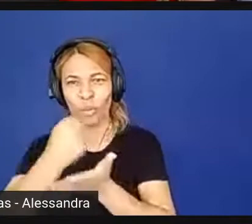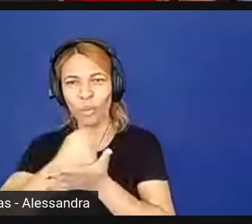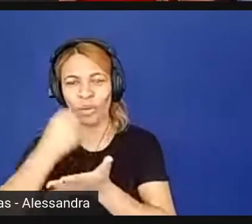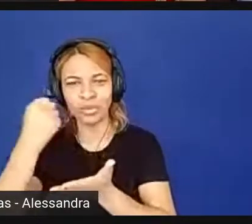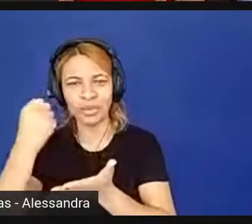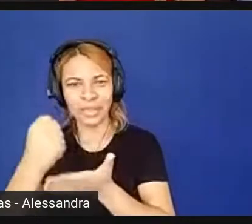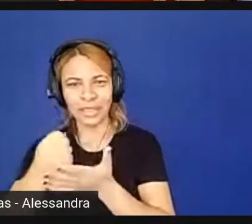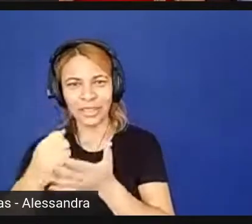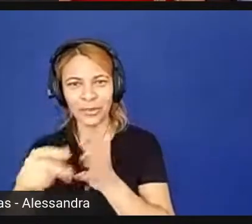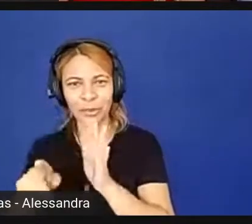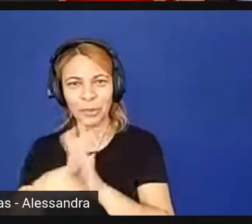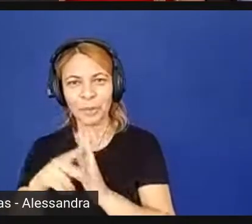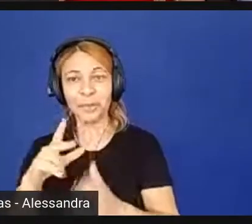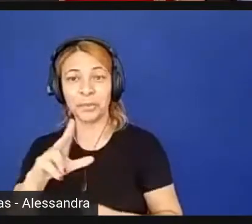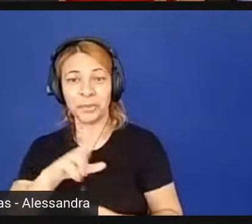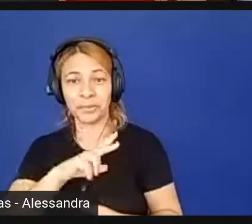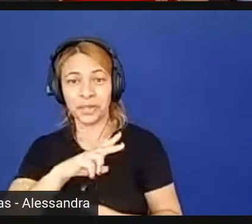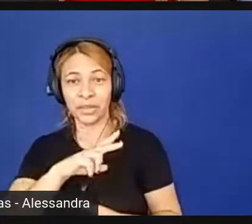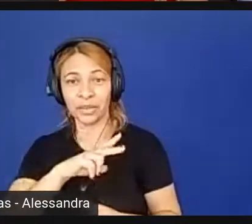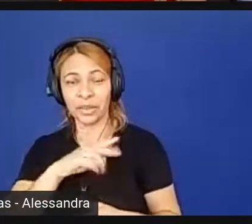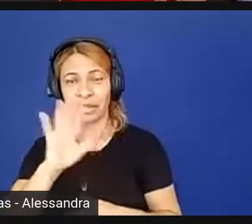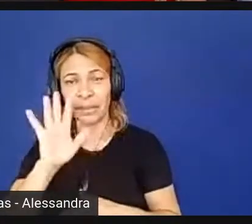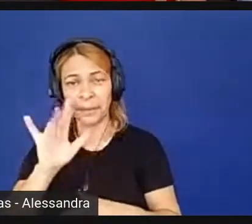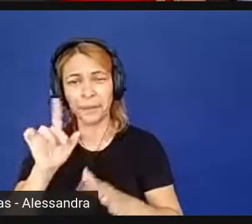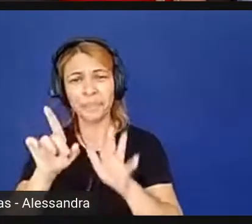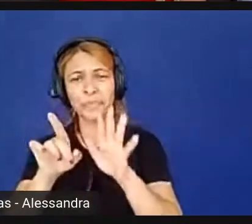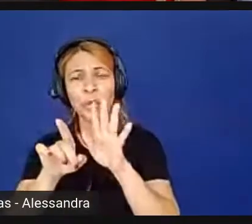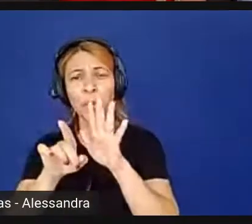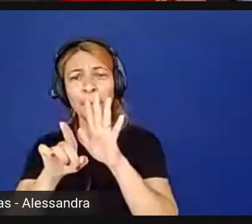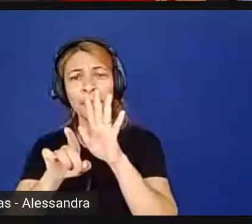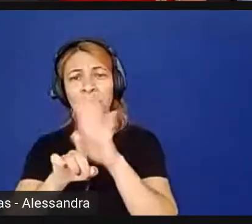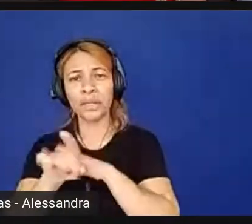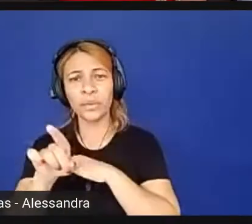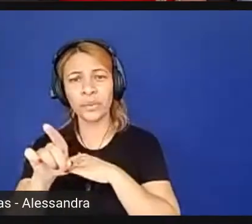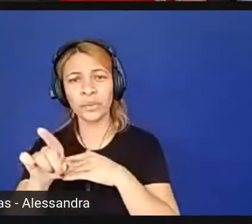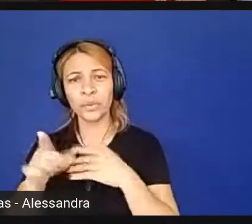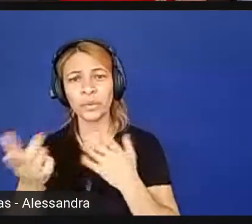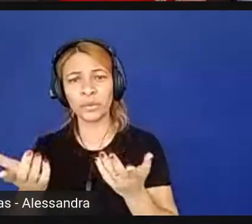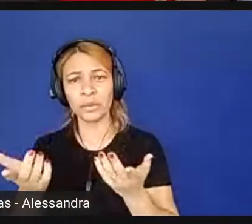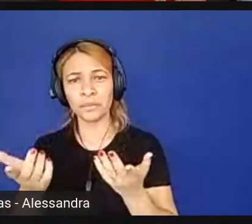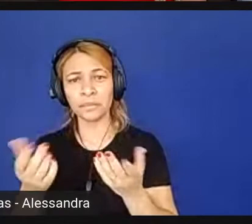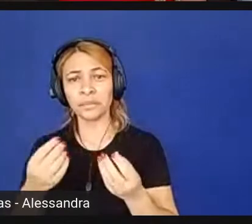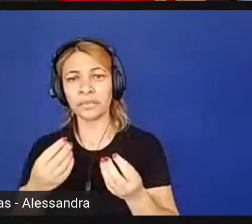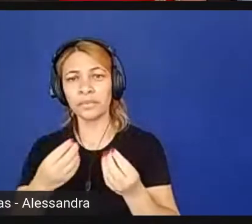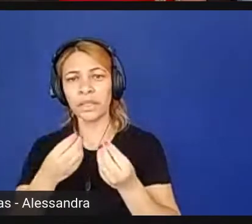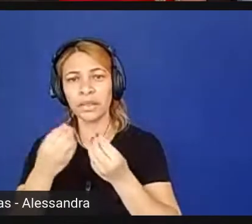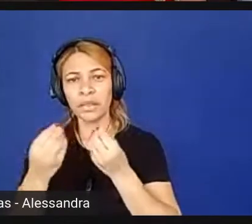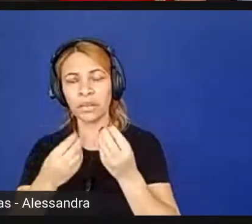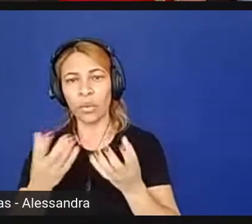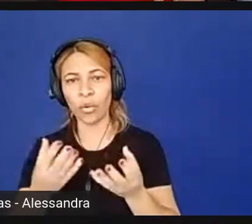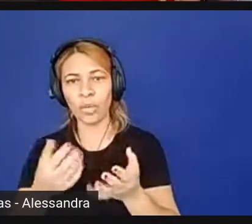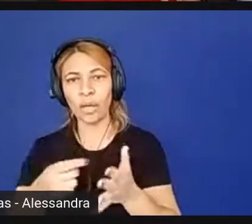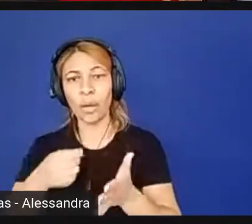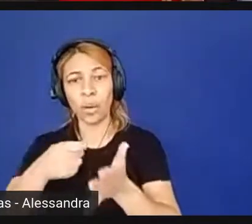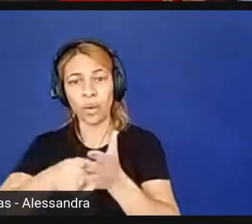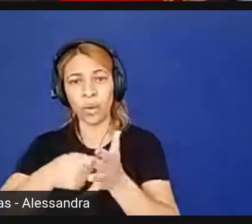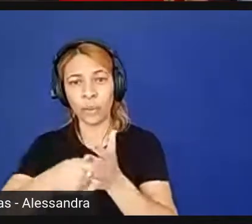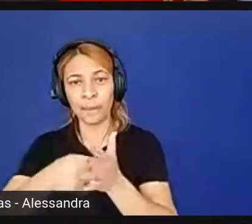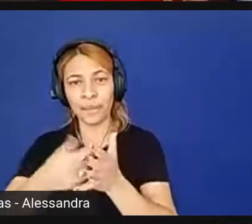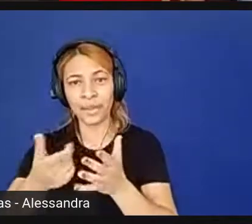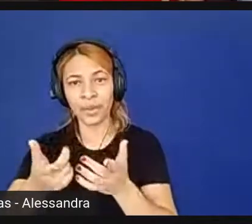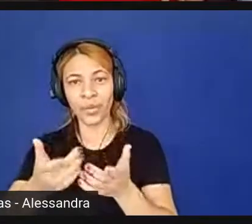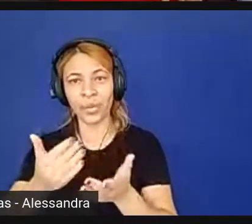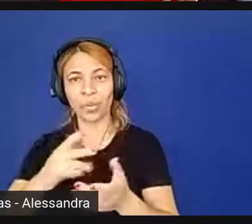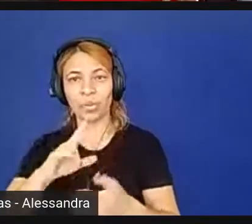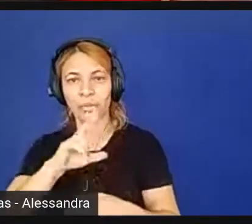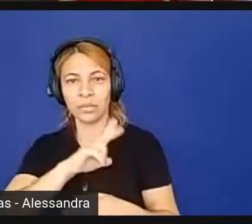privada. Então, aí eu pergunto para vocês, o legislador, então, ele não obrigou a iniciativa privada a instituir o